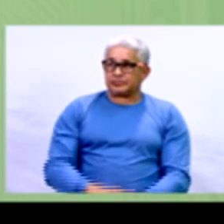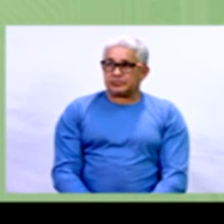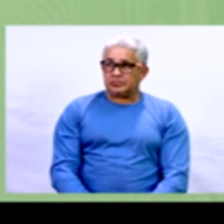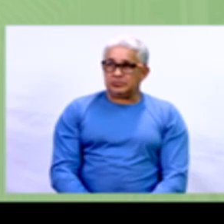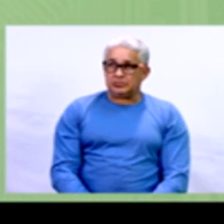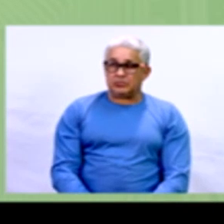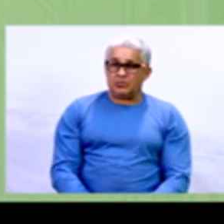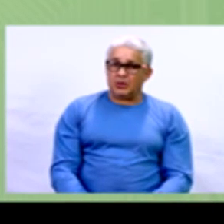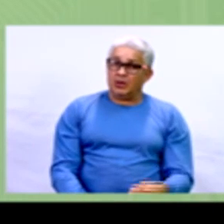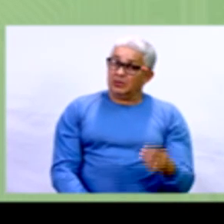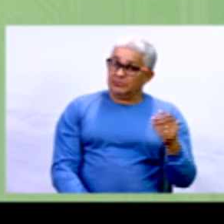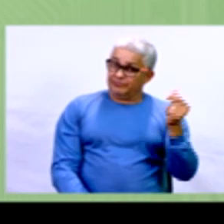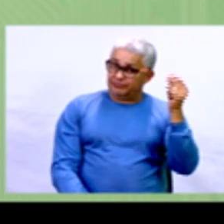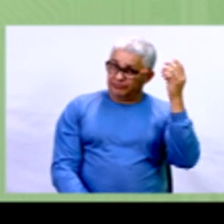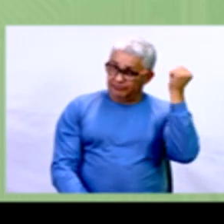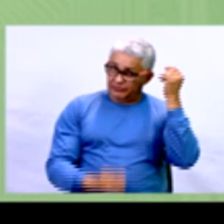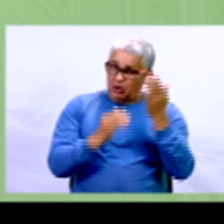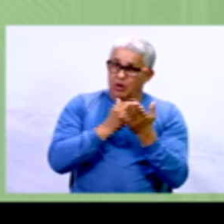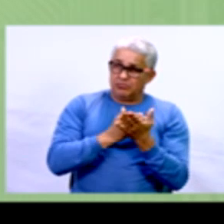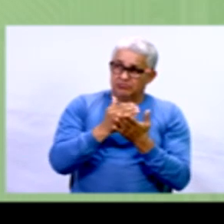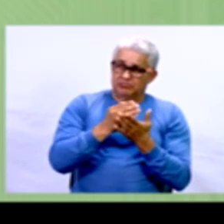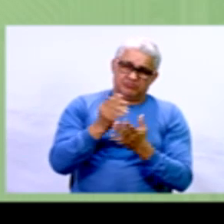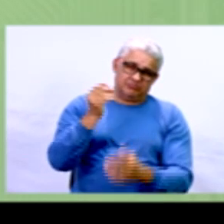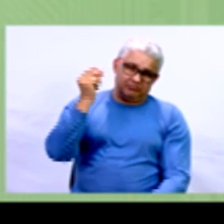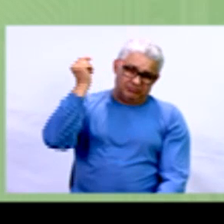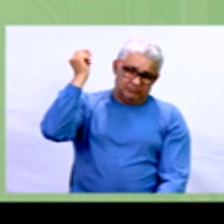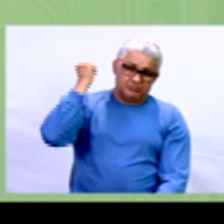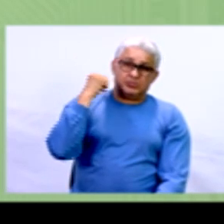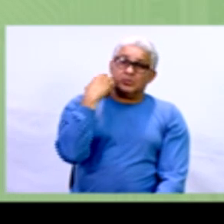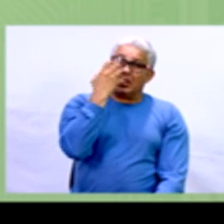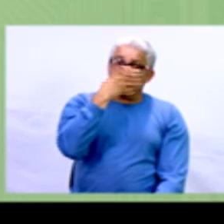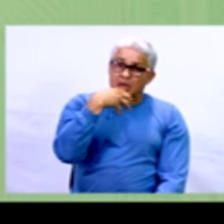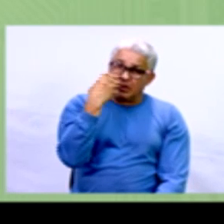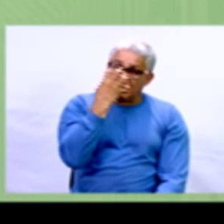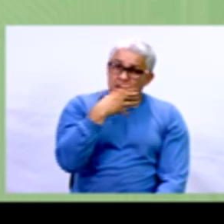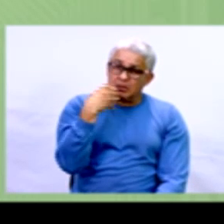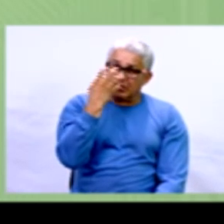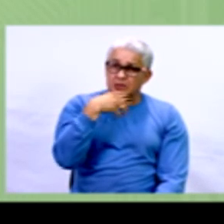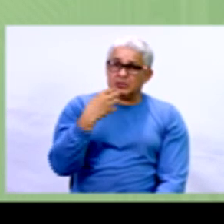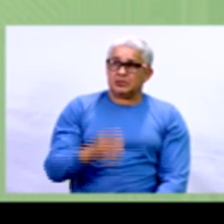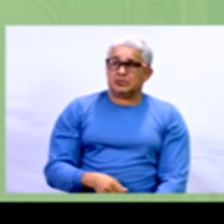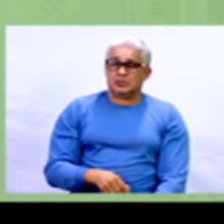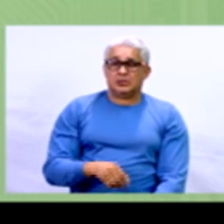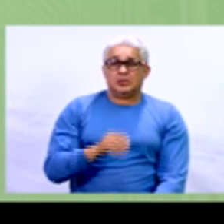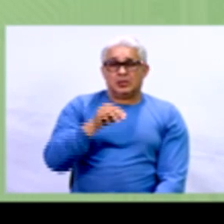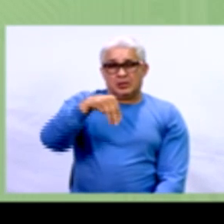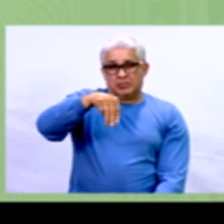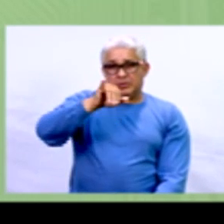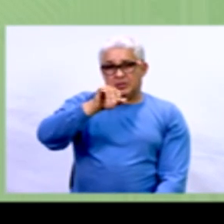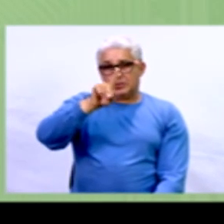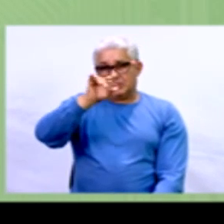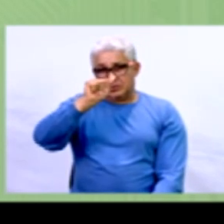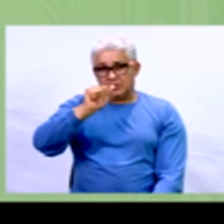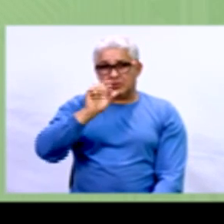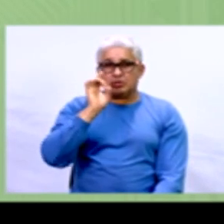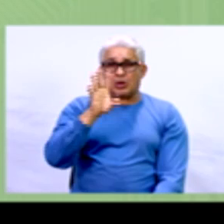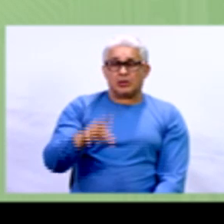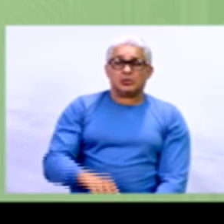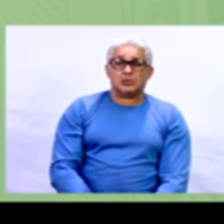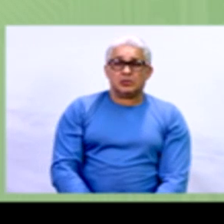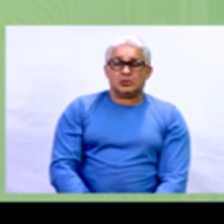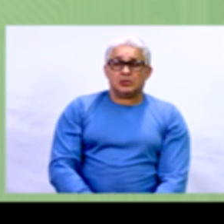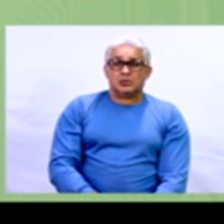No princípio, nós tínhamos aqui, olha, o rádio, que era uma mídia somente que transmitia